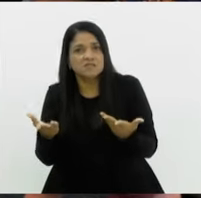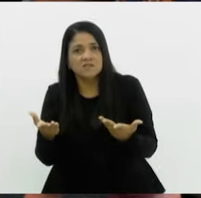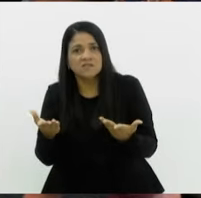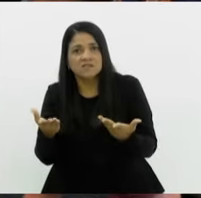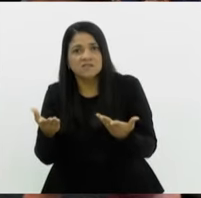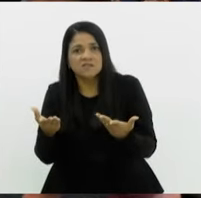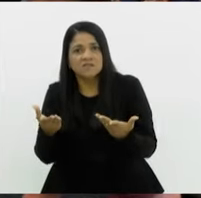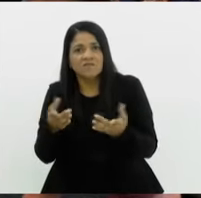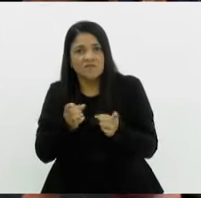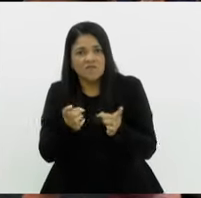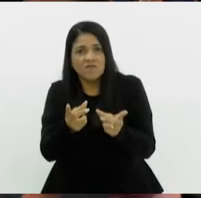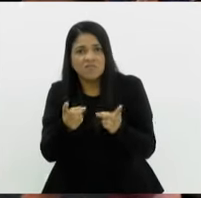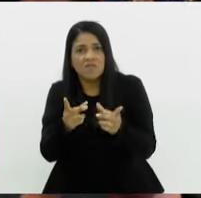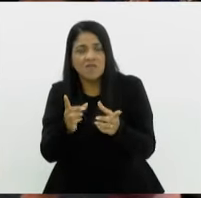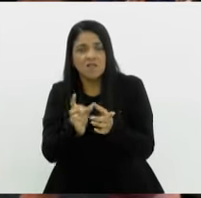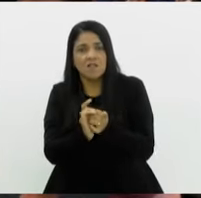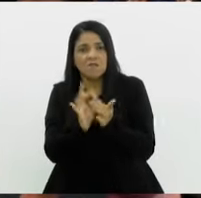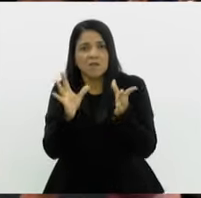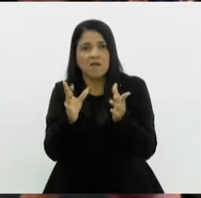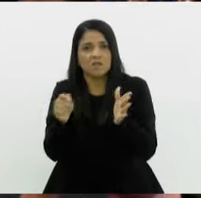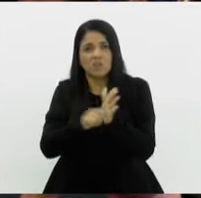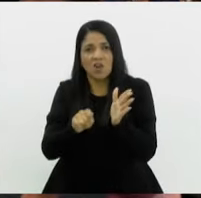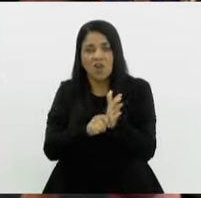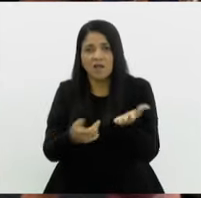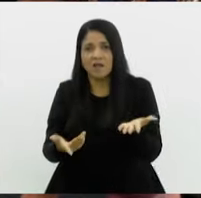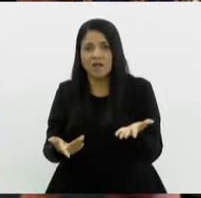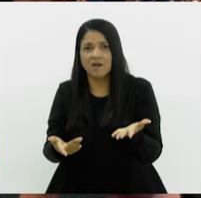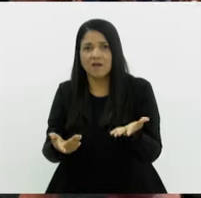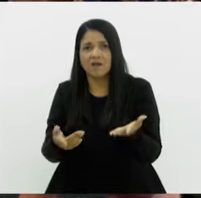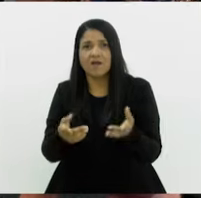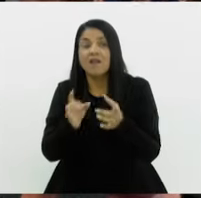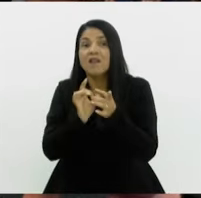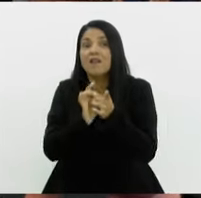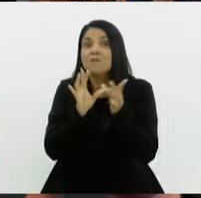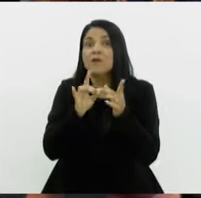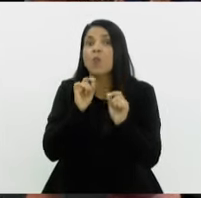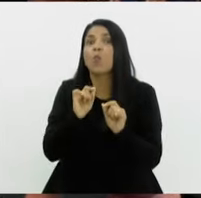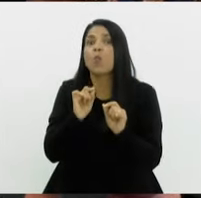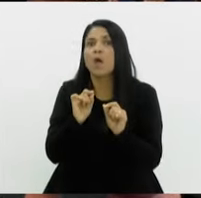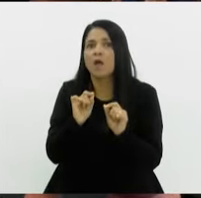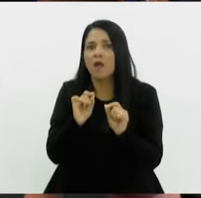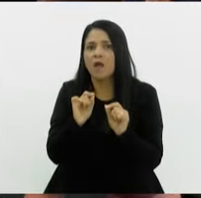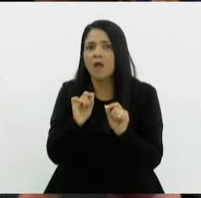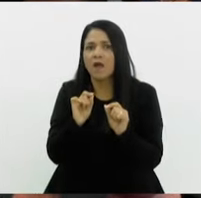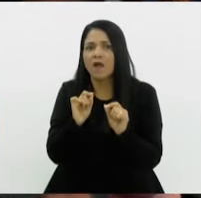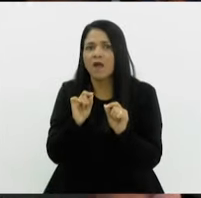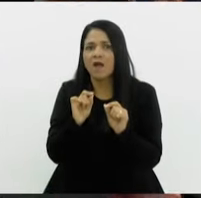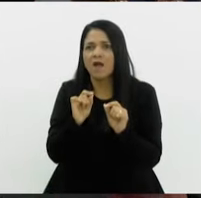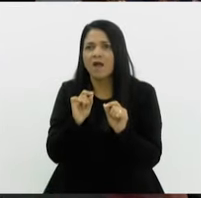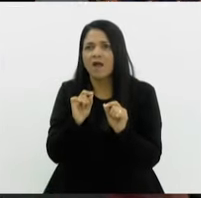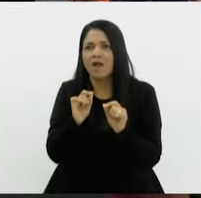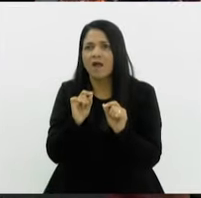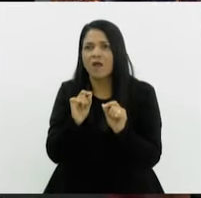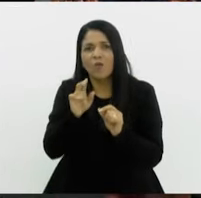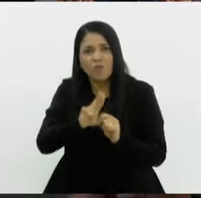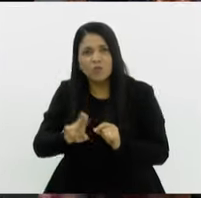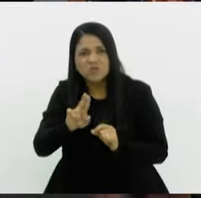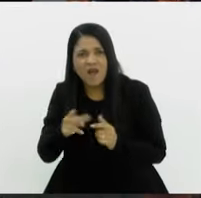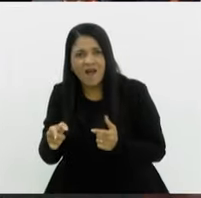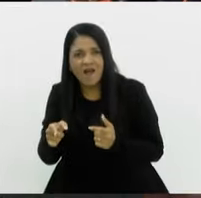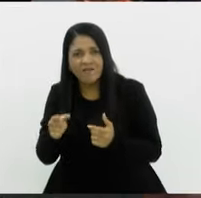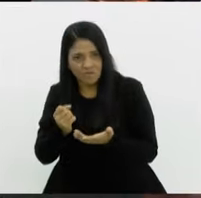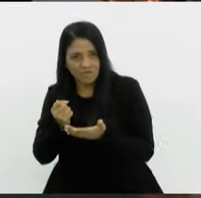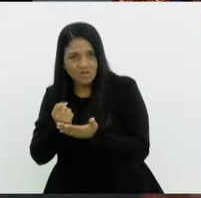vamos liberar. Liberar o quê? Aí fala só o seguinte, vamos liberar para que possa portar. Vai comprar onde?